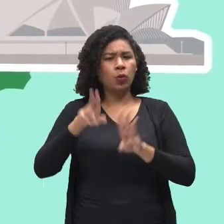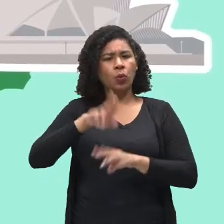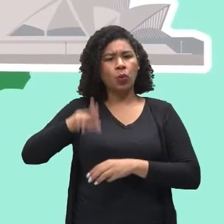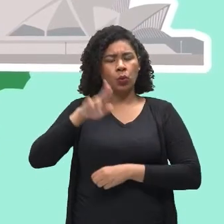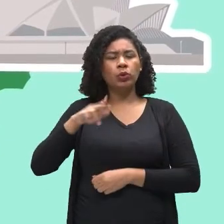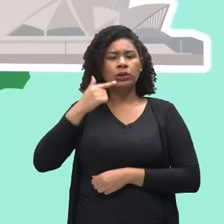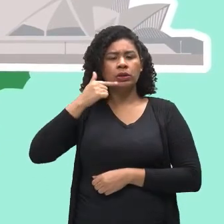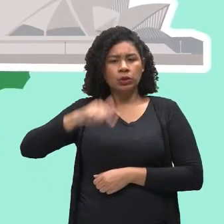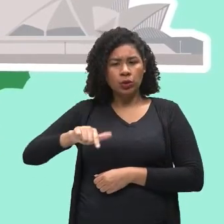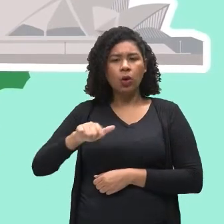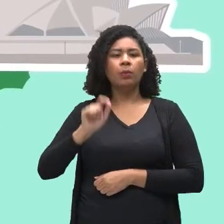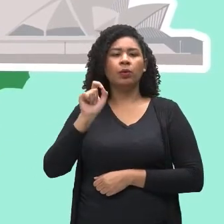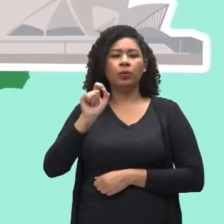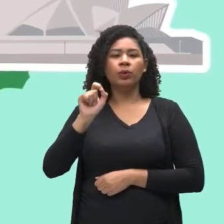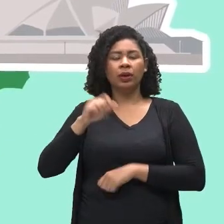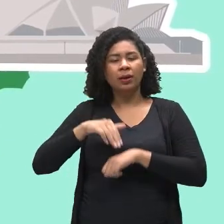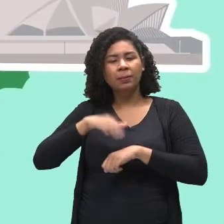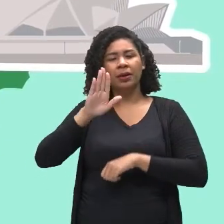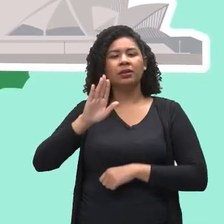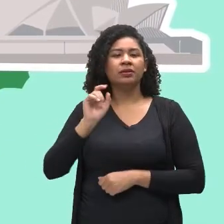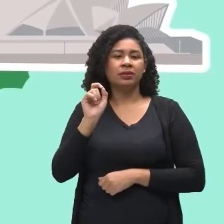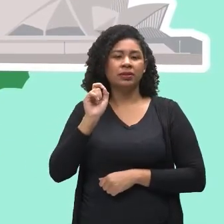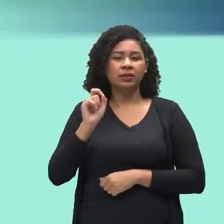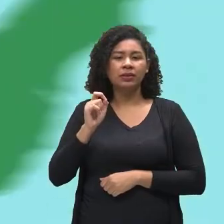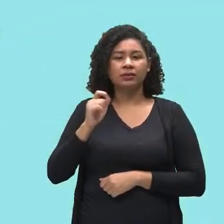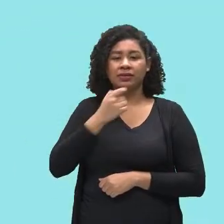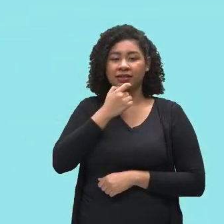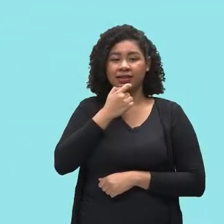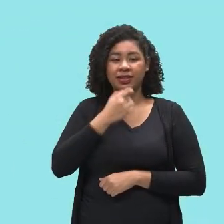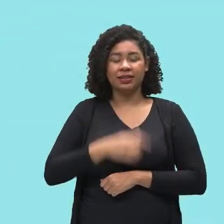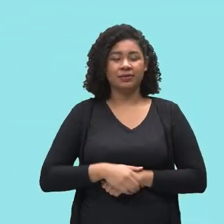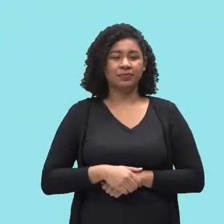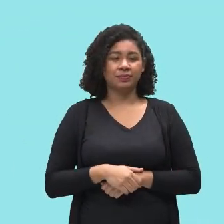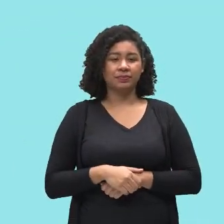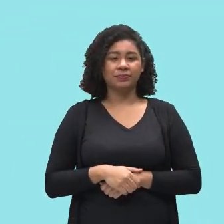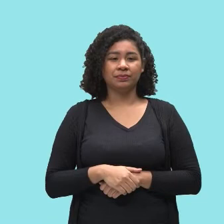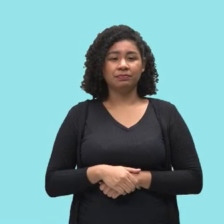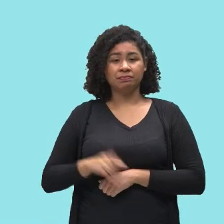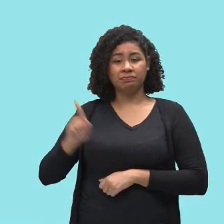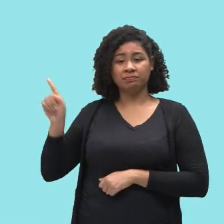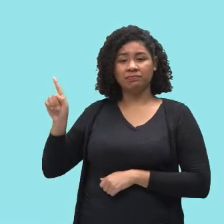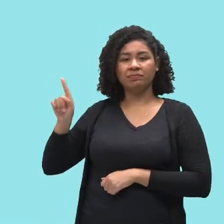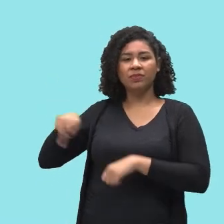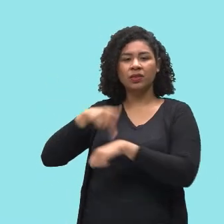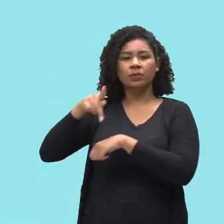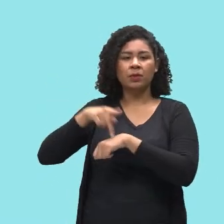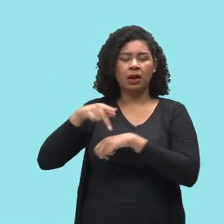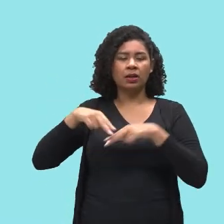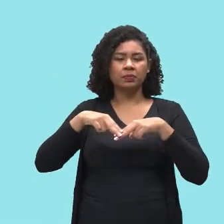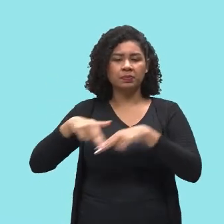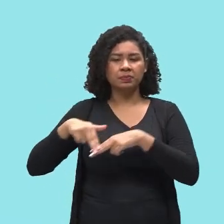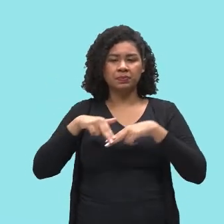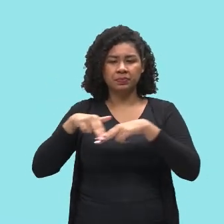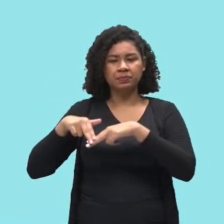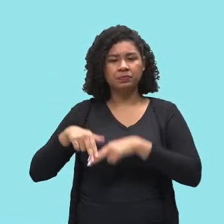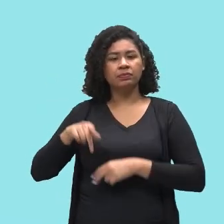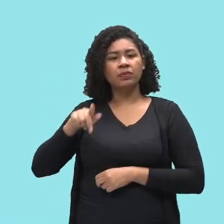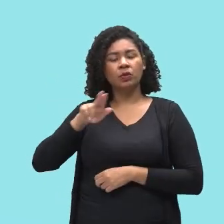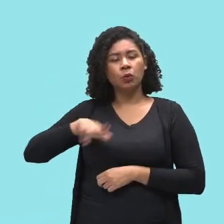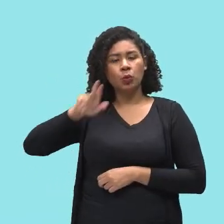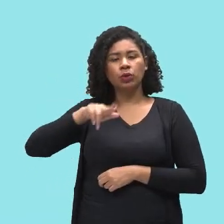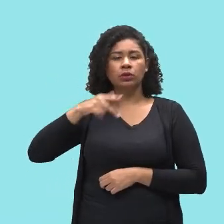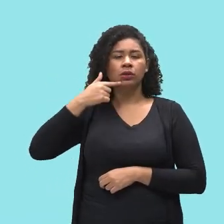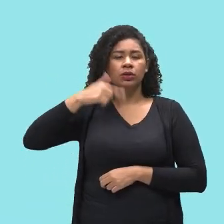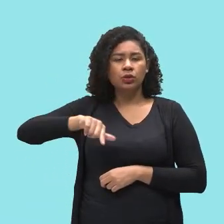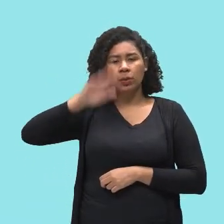o inglês desde o século XVIII. A Nova Zelândia tem como língua oficial o inglês. e